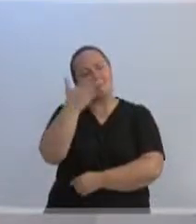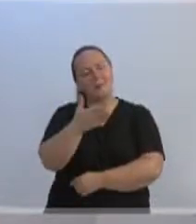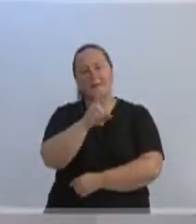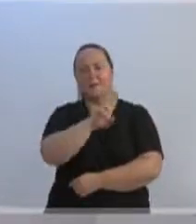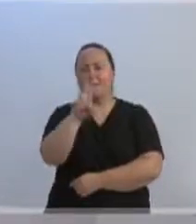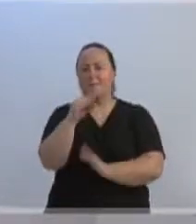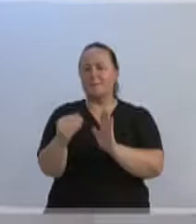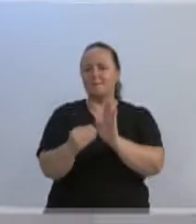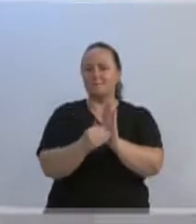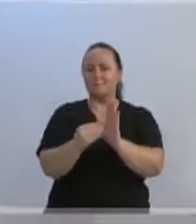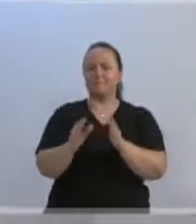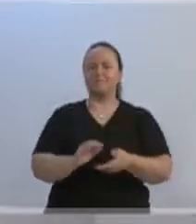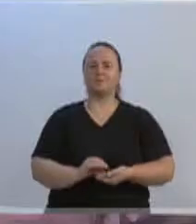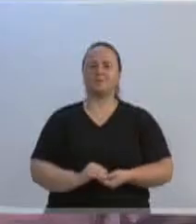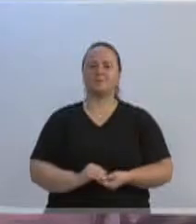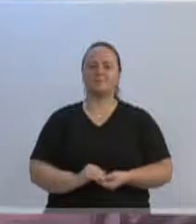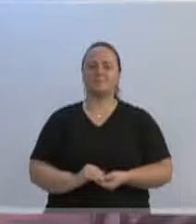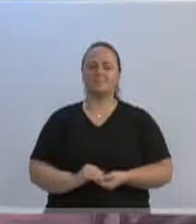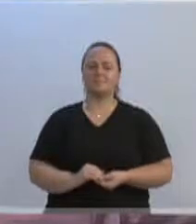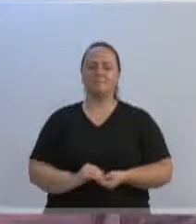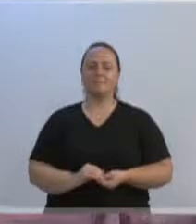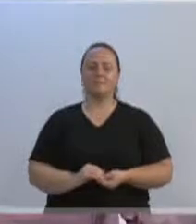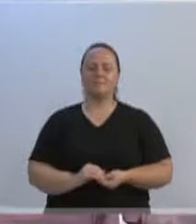por onde seria isso muito obrigado